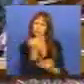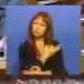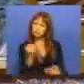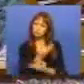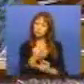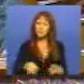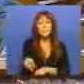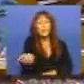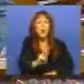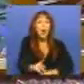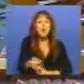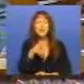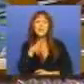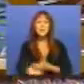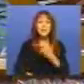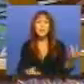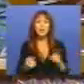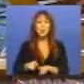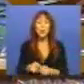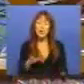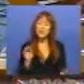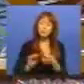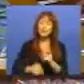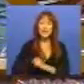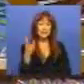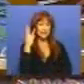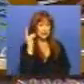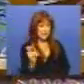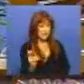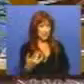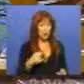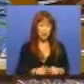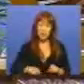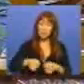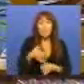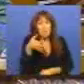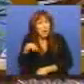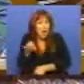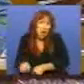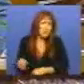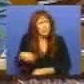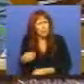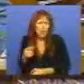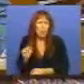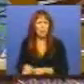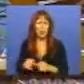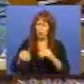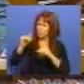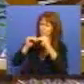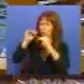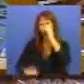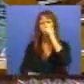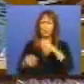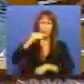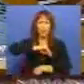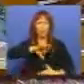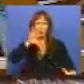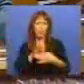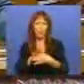aquilo que se dizia e se escrevia há três anos, de um Partido Socialista preocupado com a disparidade salarial.